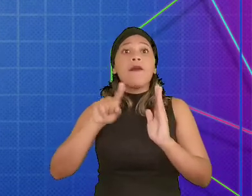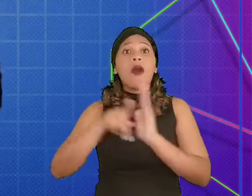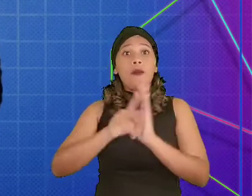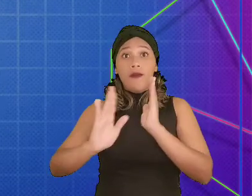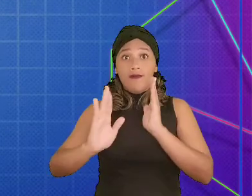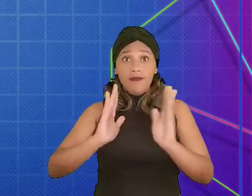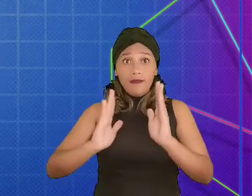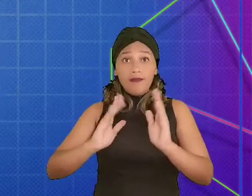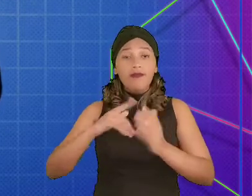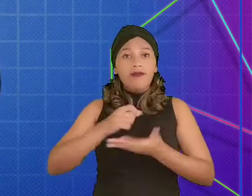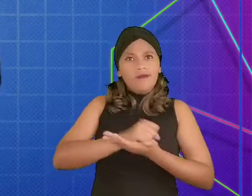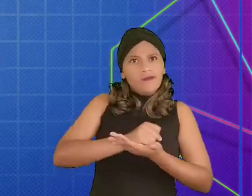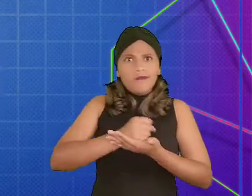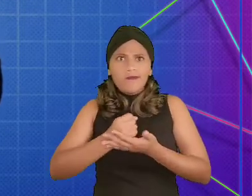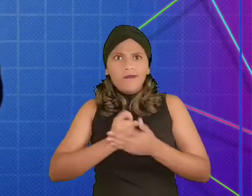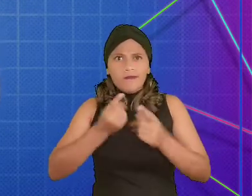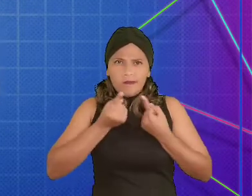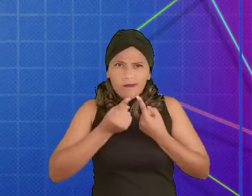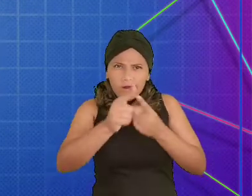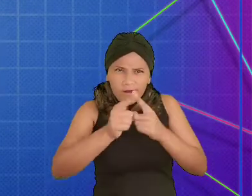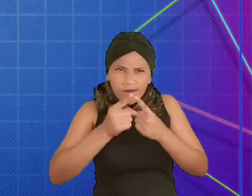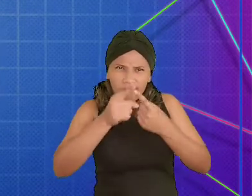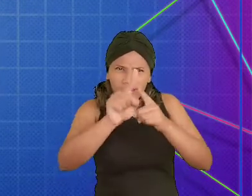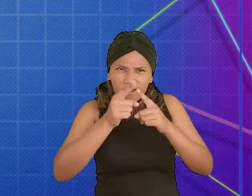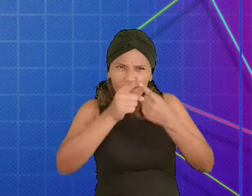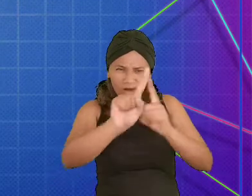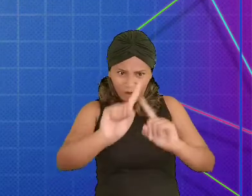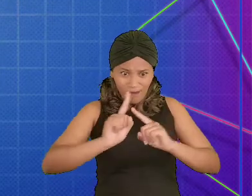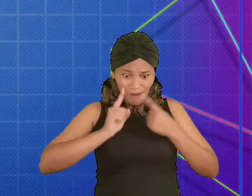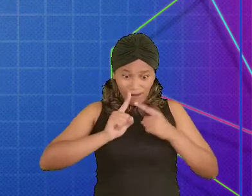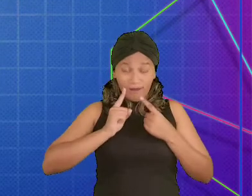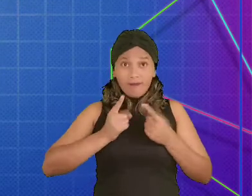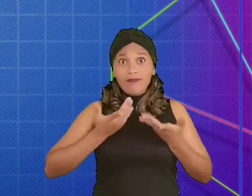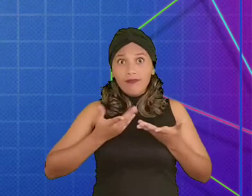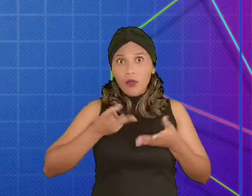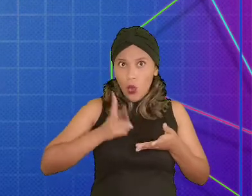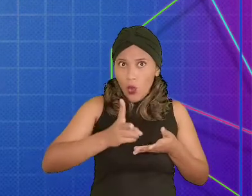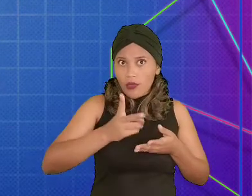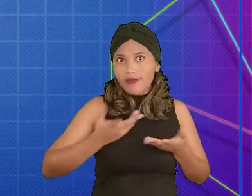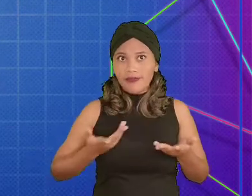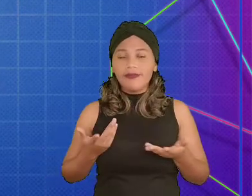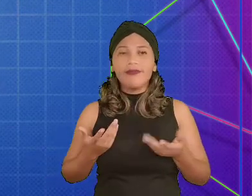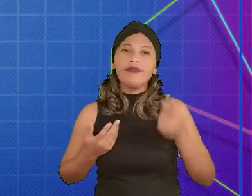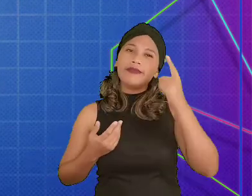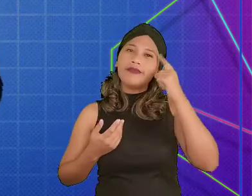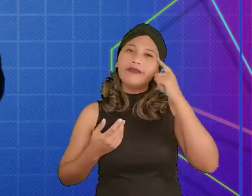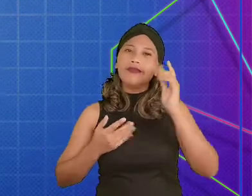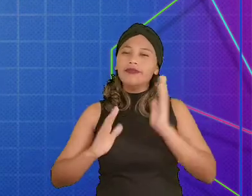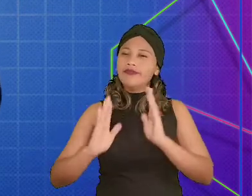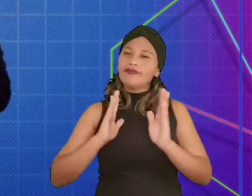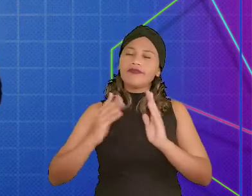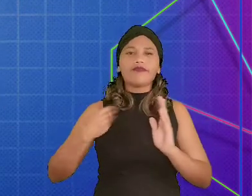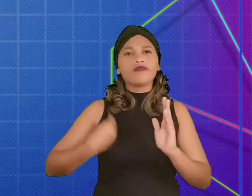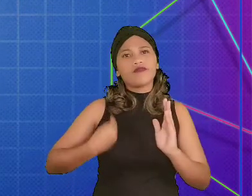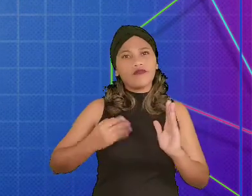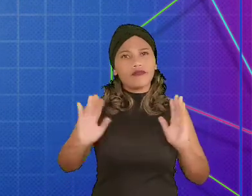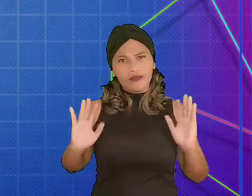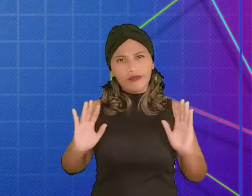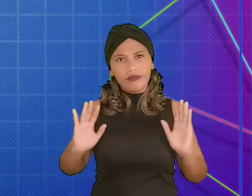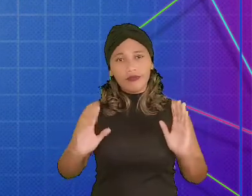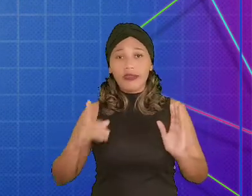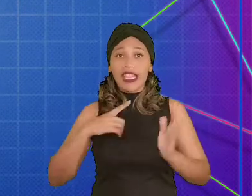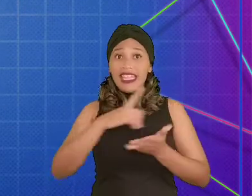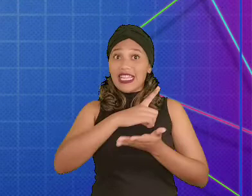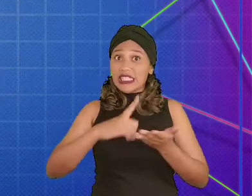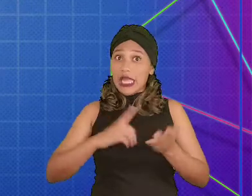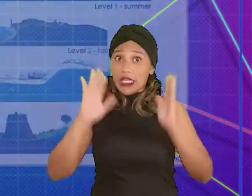do jogo em que o jogador enfrenta desafios para prosseguir no curso do game, certo? A gente pode pensar em fases como um estágio mesmo, que